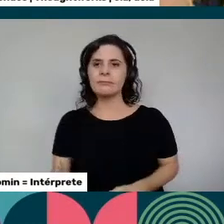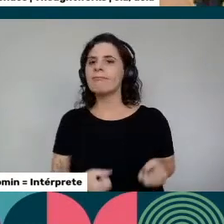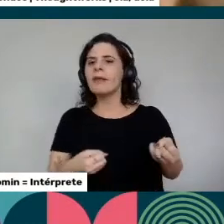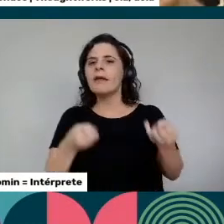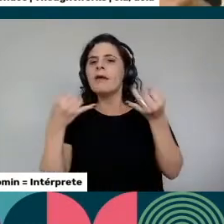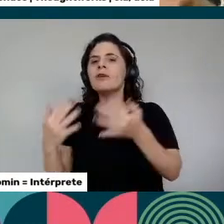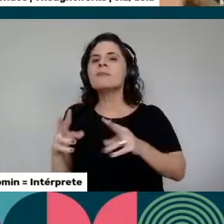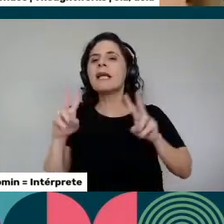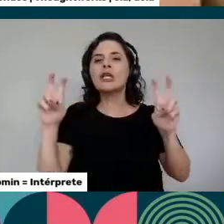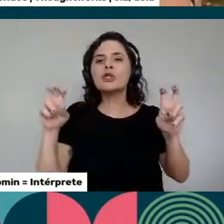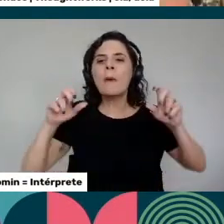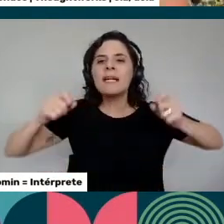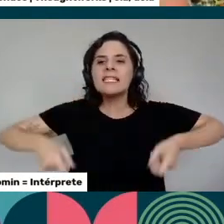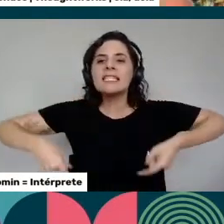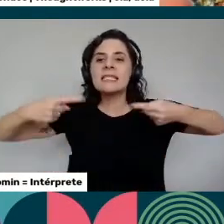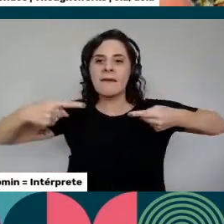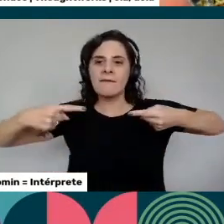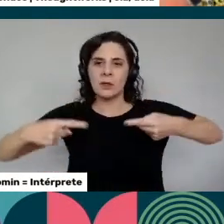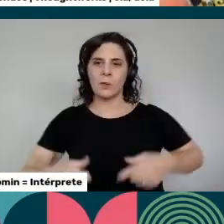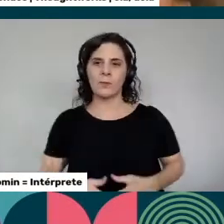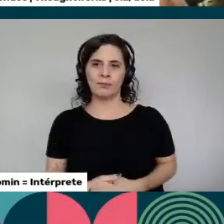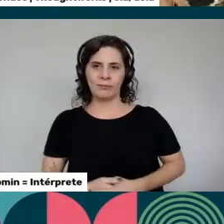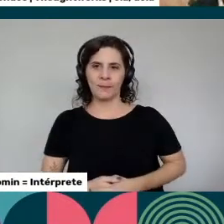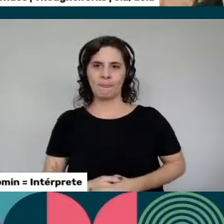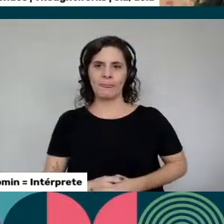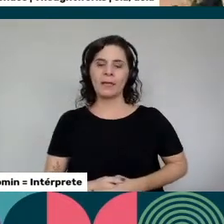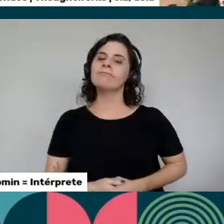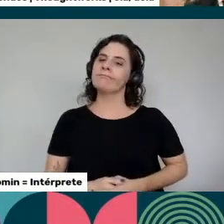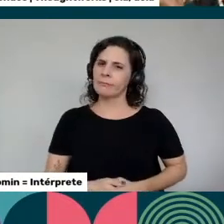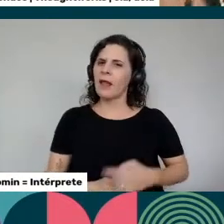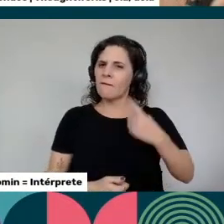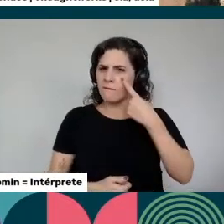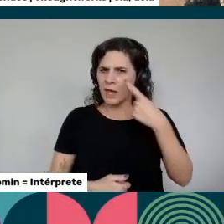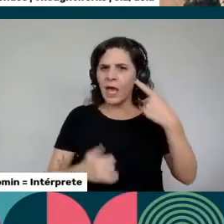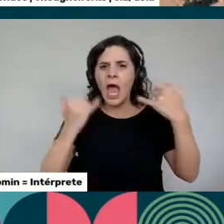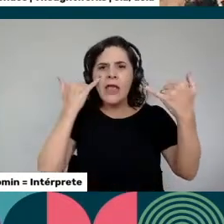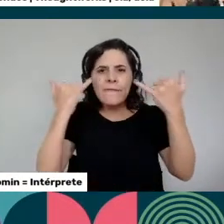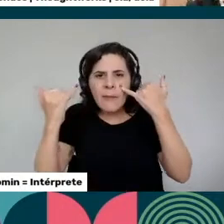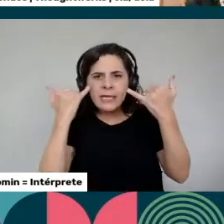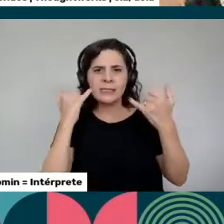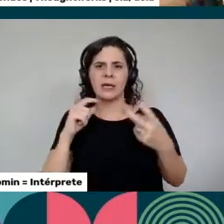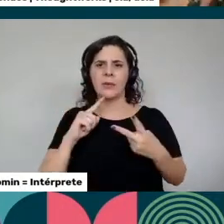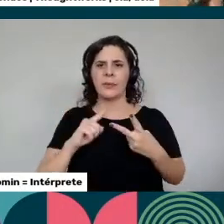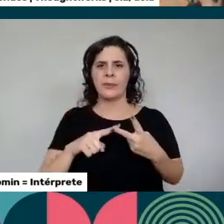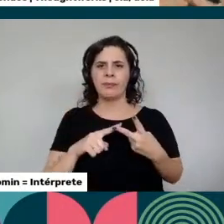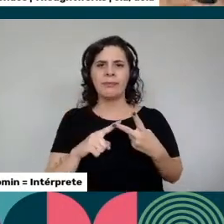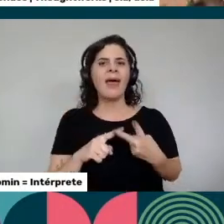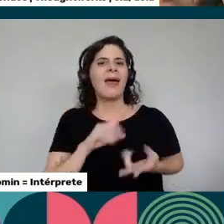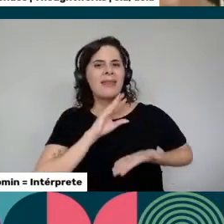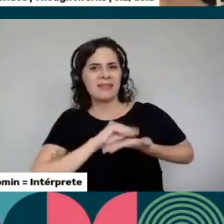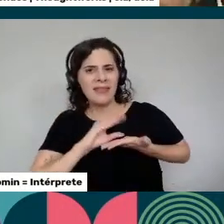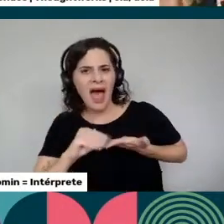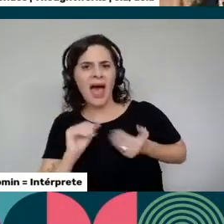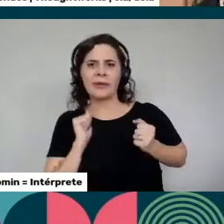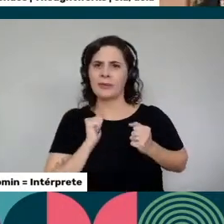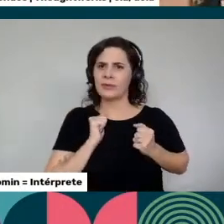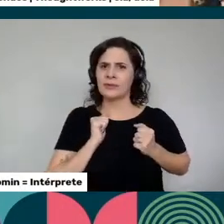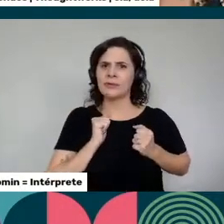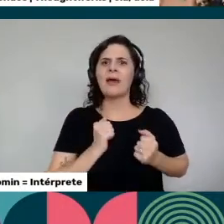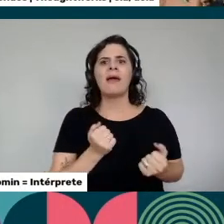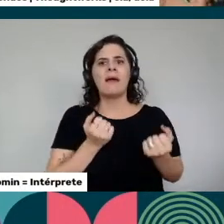essas informações, esses dados, pega o que a Ana falou, que hoje a gente já tem empresas que estão